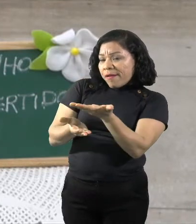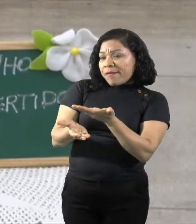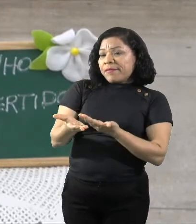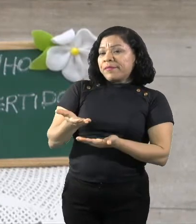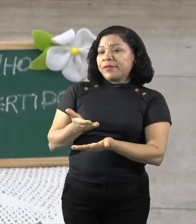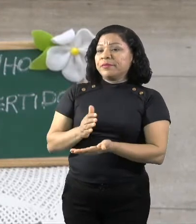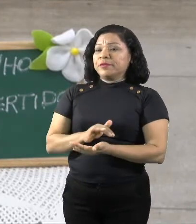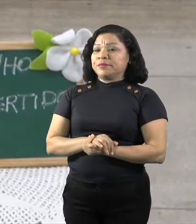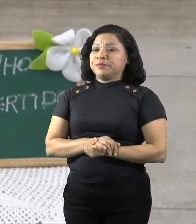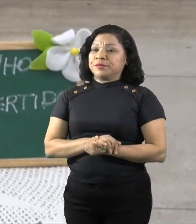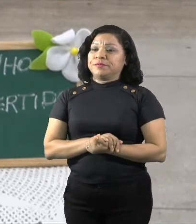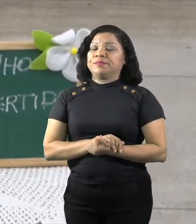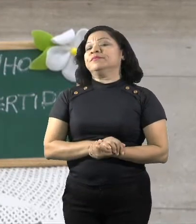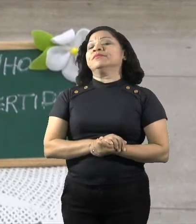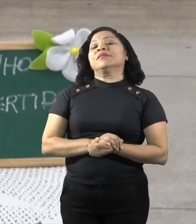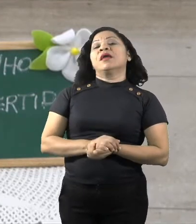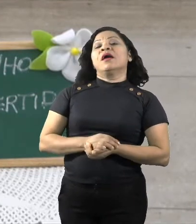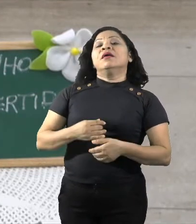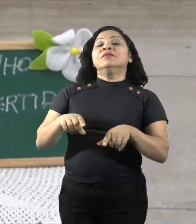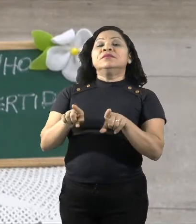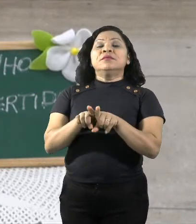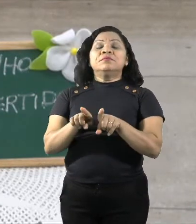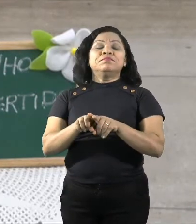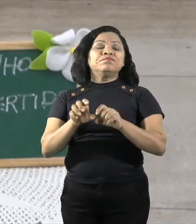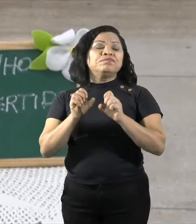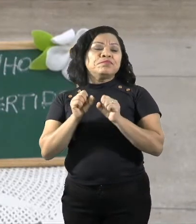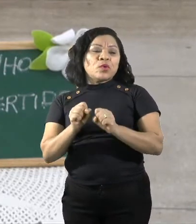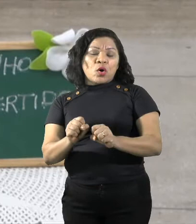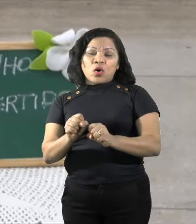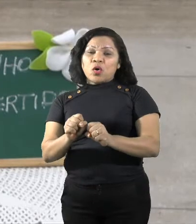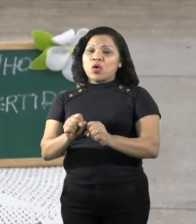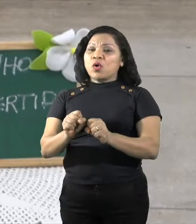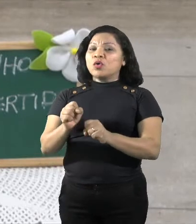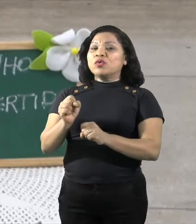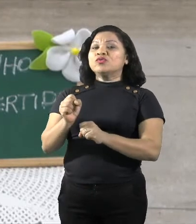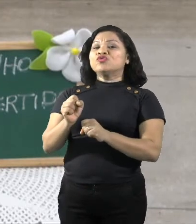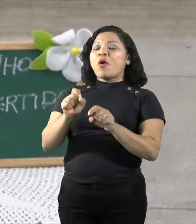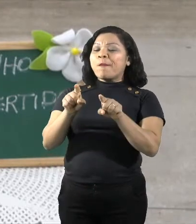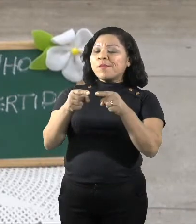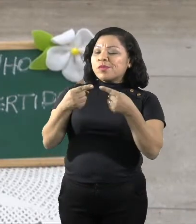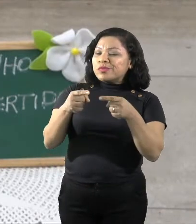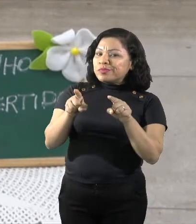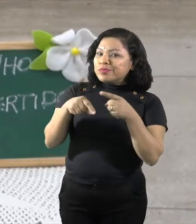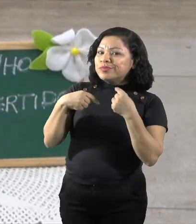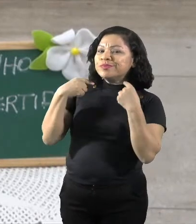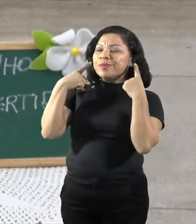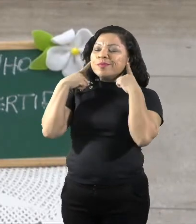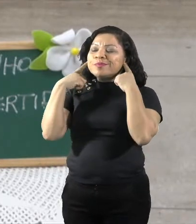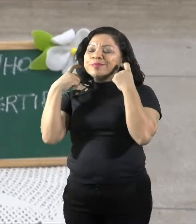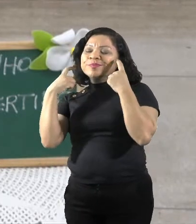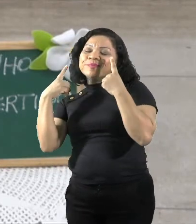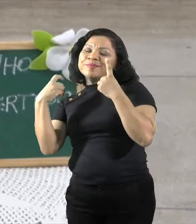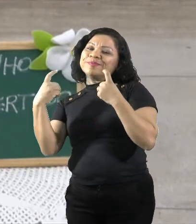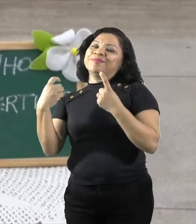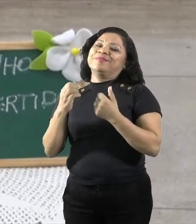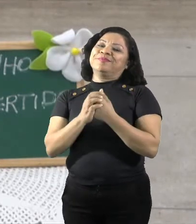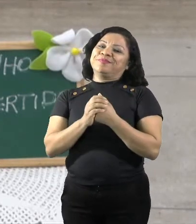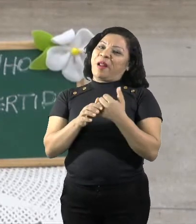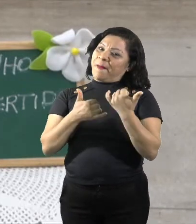quiser colocar uma musiquinha tranquila para que ele ouça enquanto está brincando, é bom